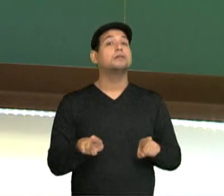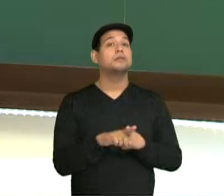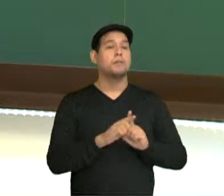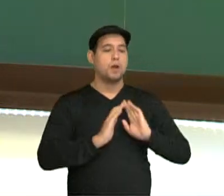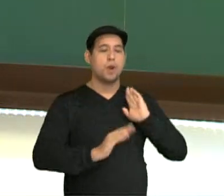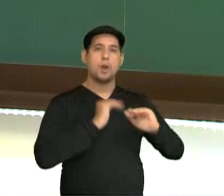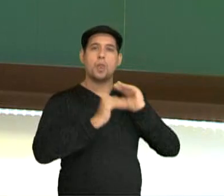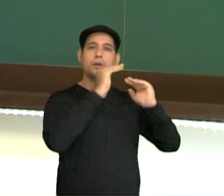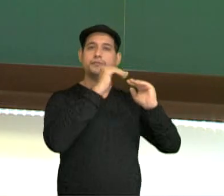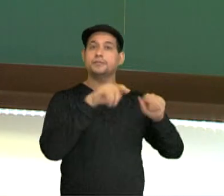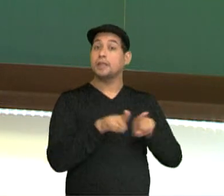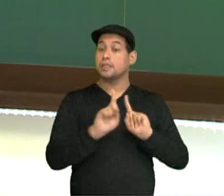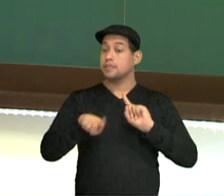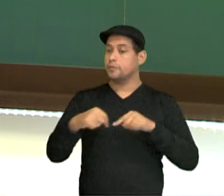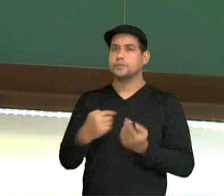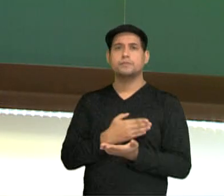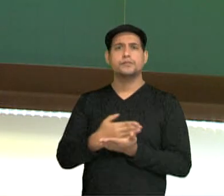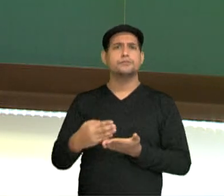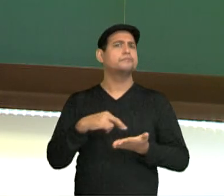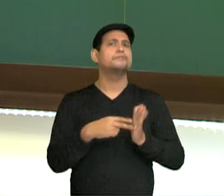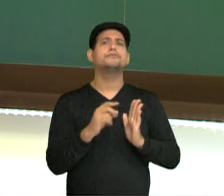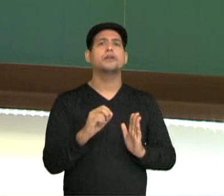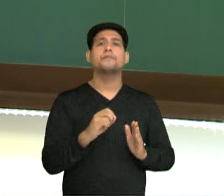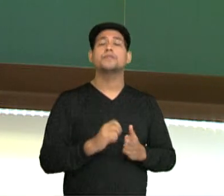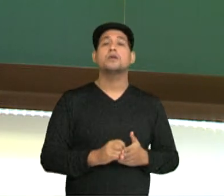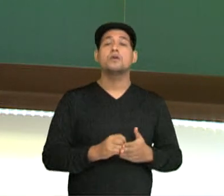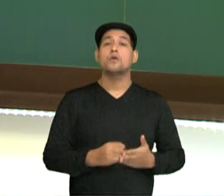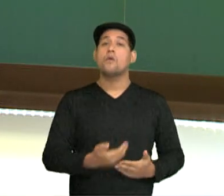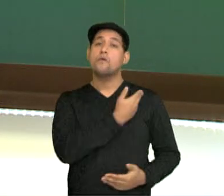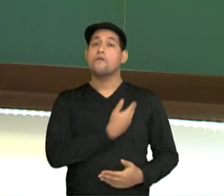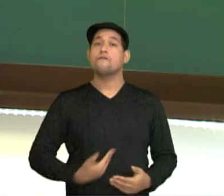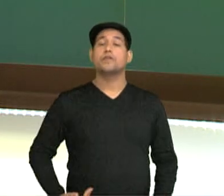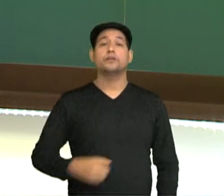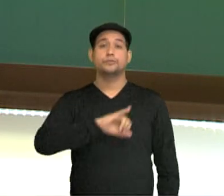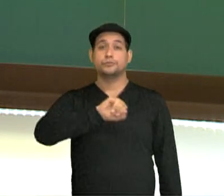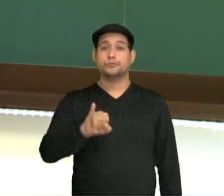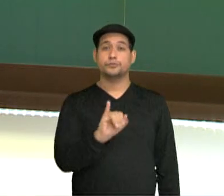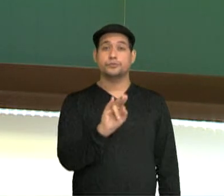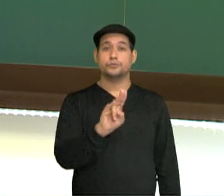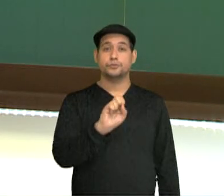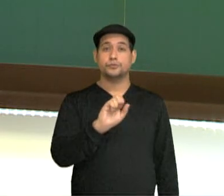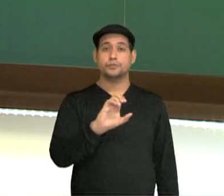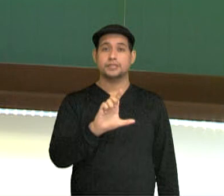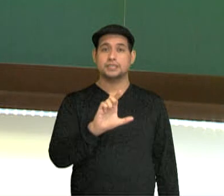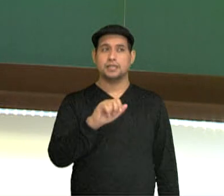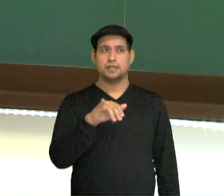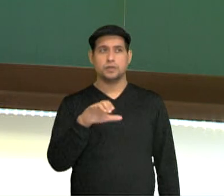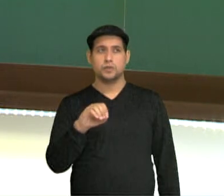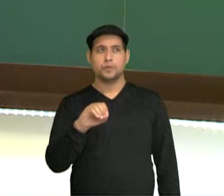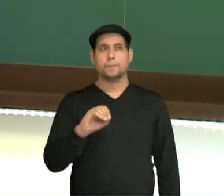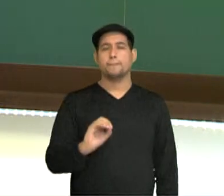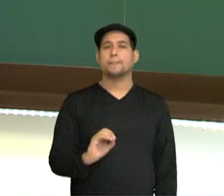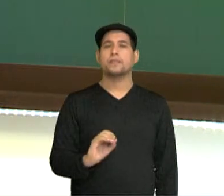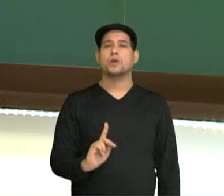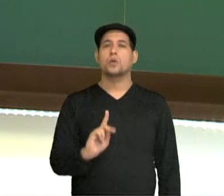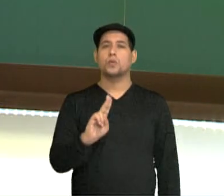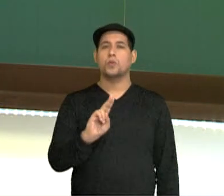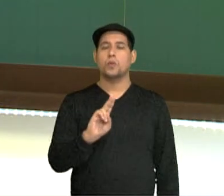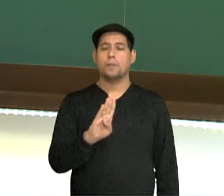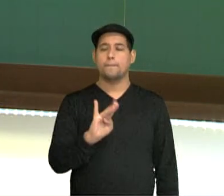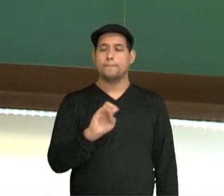crescimento industrial, depois desse início, foi no governo de Juscelino Kubitschek, que fez ali todo um programa de incentivo para